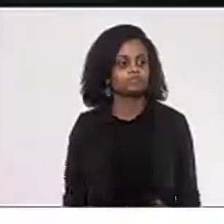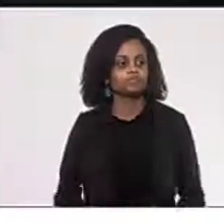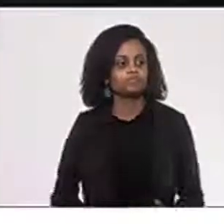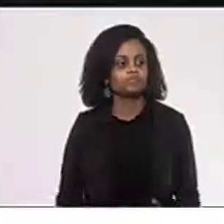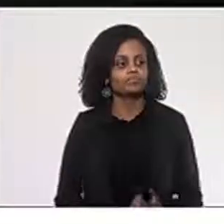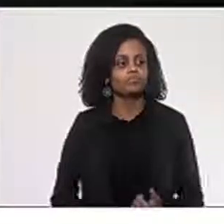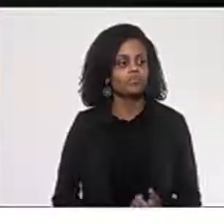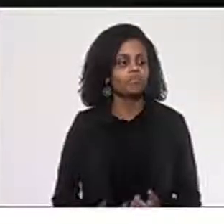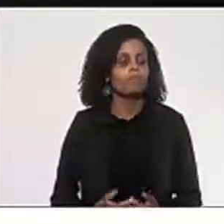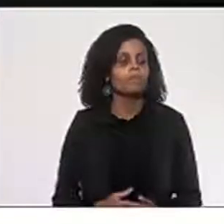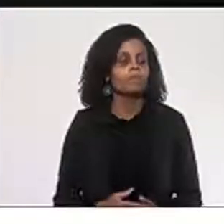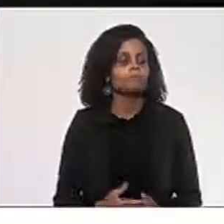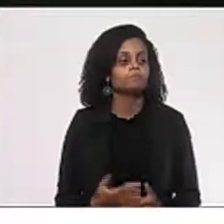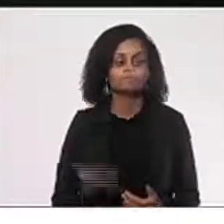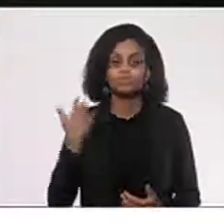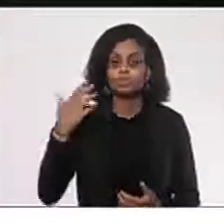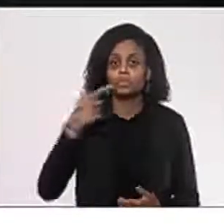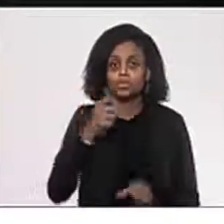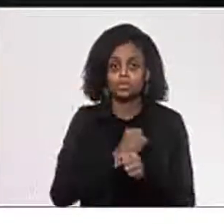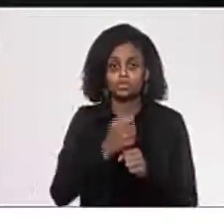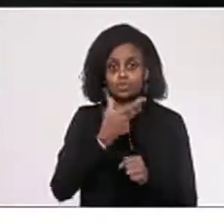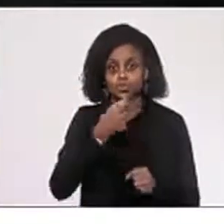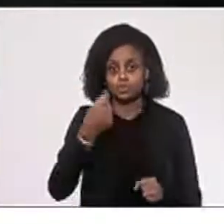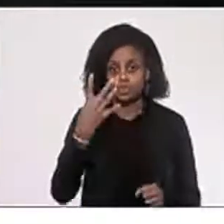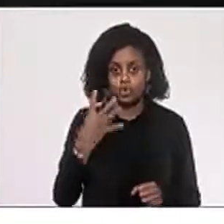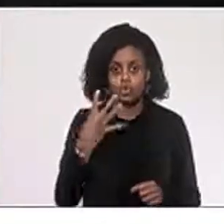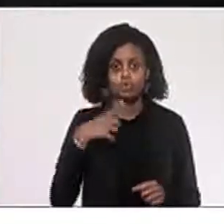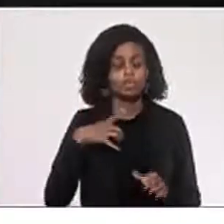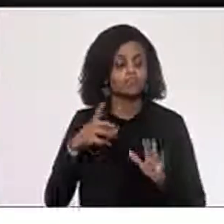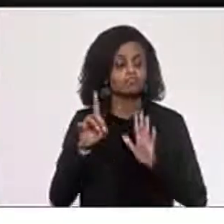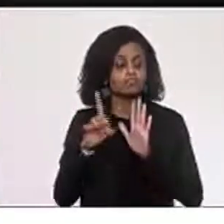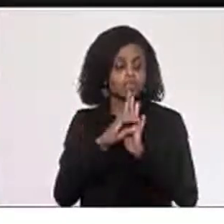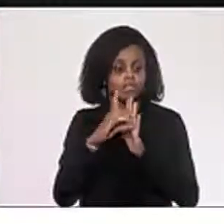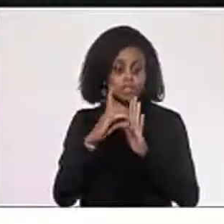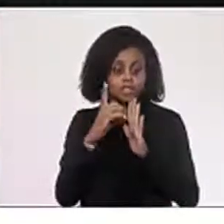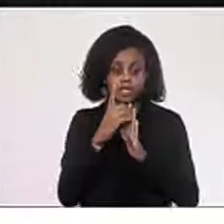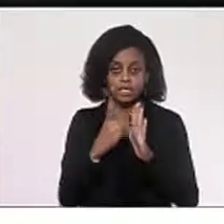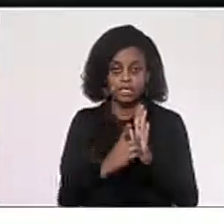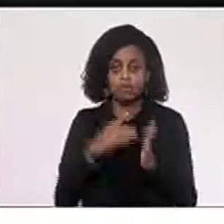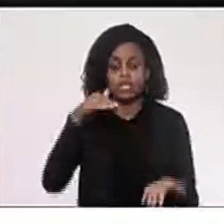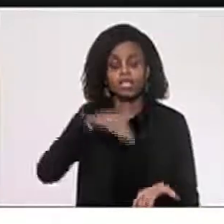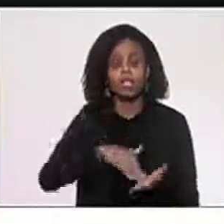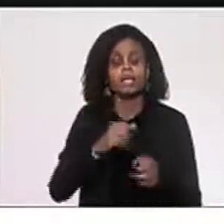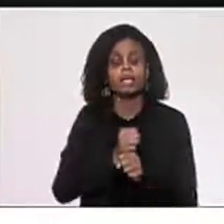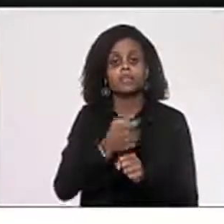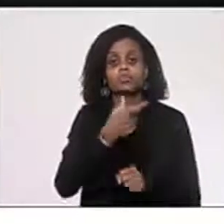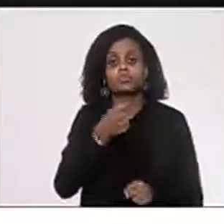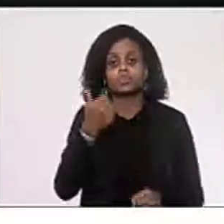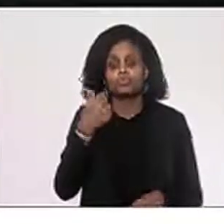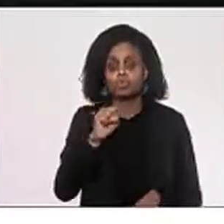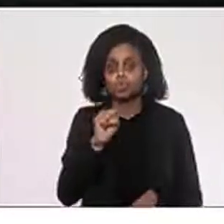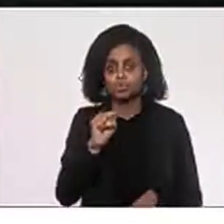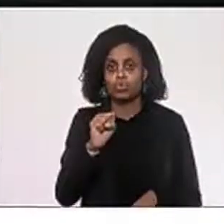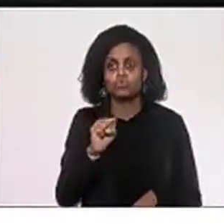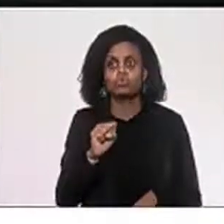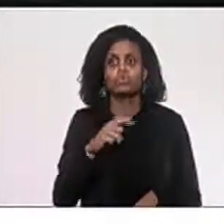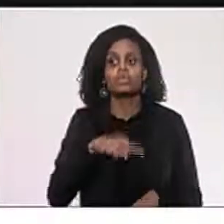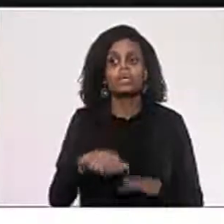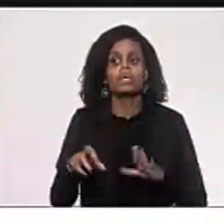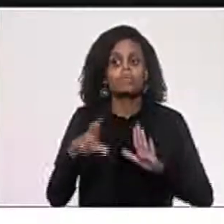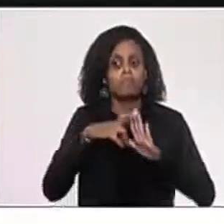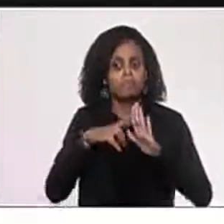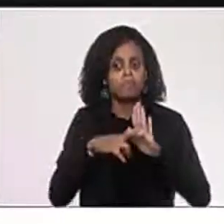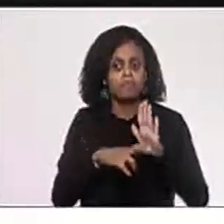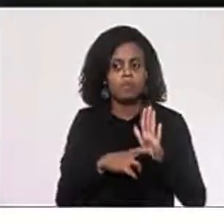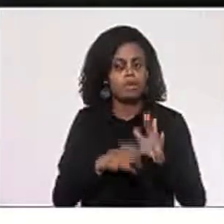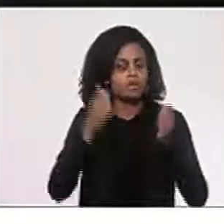dos anos. Desde 2004, vige um decreto, até no final de 2018, né, que regulamenta isso,